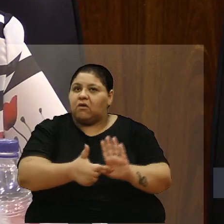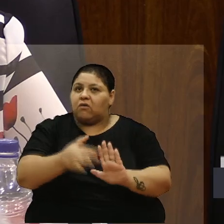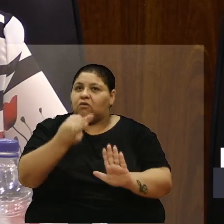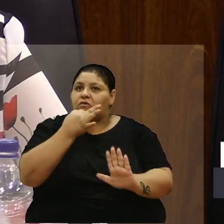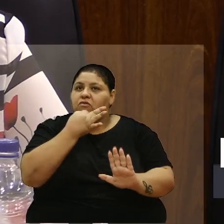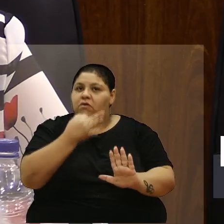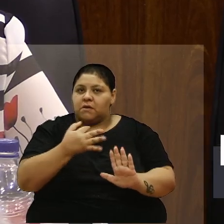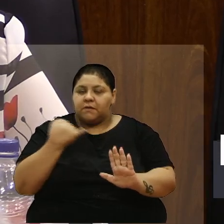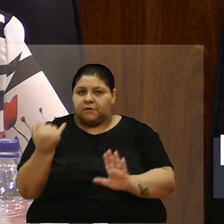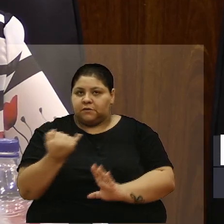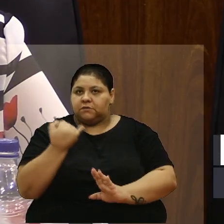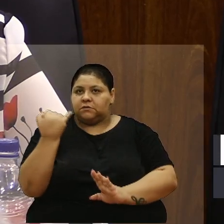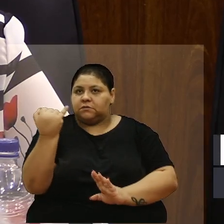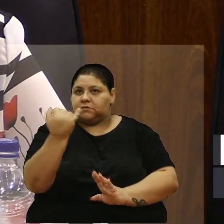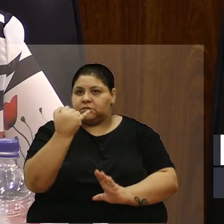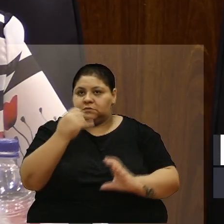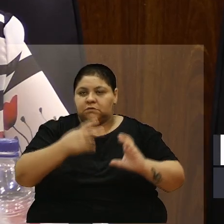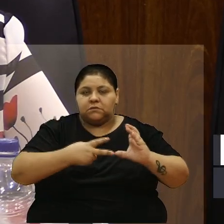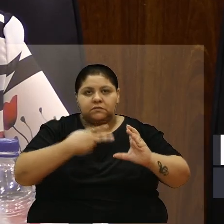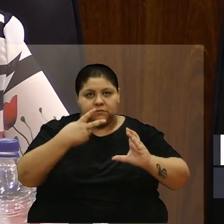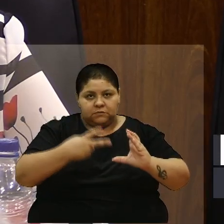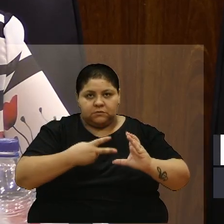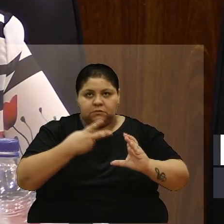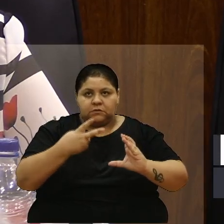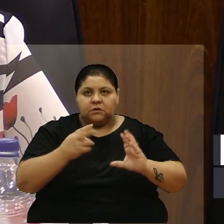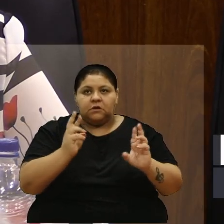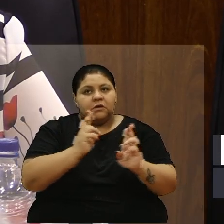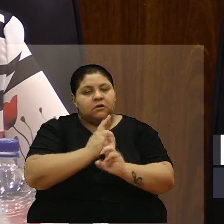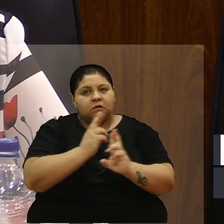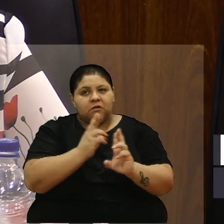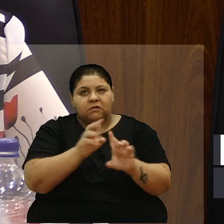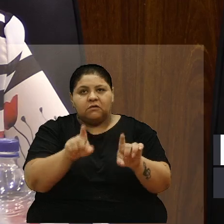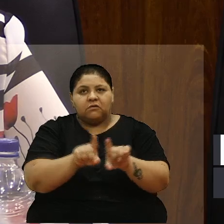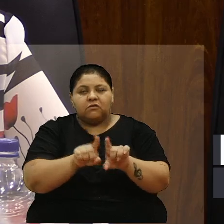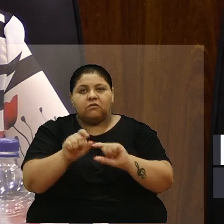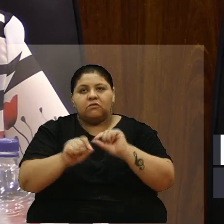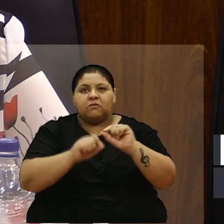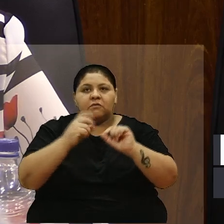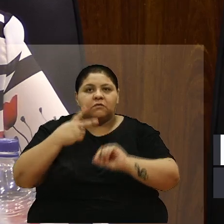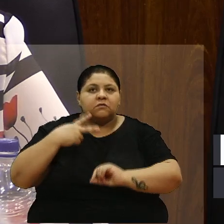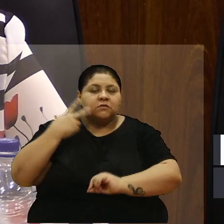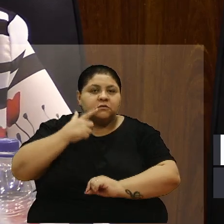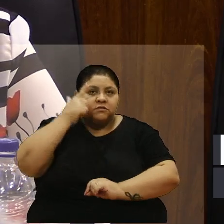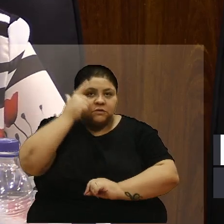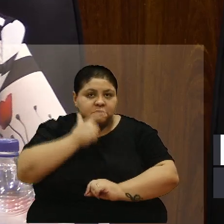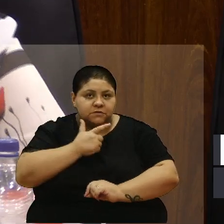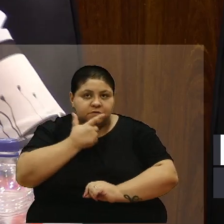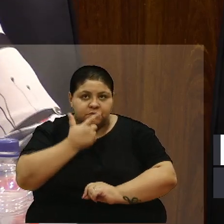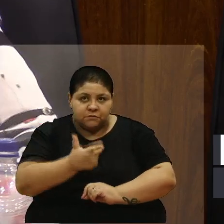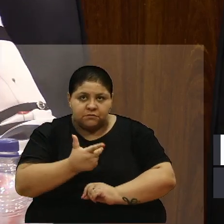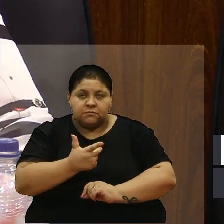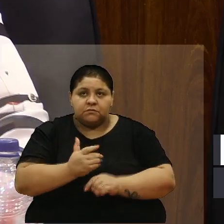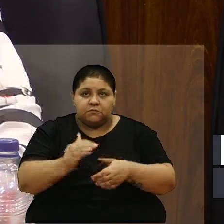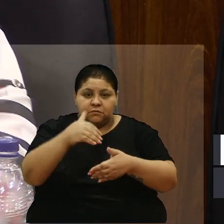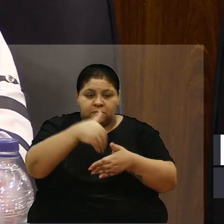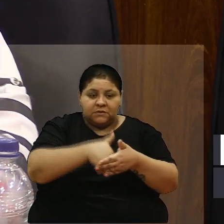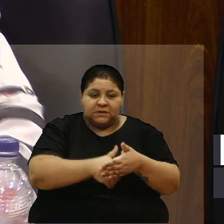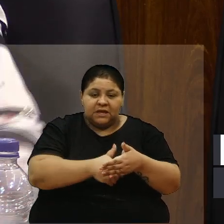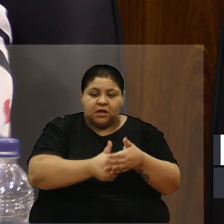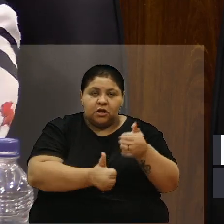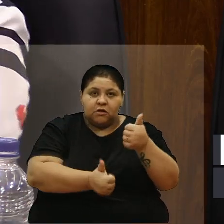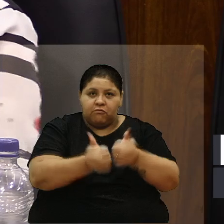muito importante da Câmara e que se relaciona também ao que o vereador Lucas trata, de que dentro do